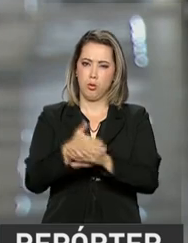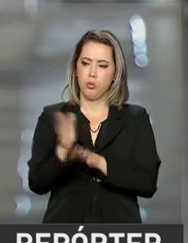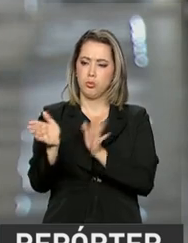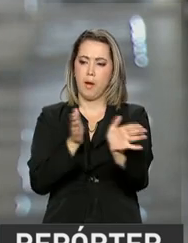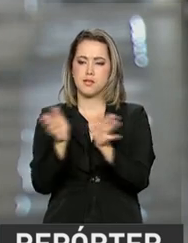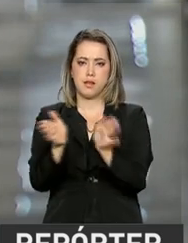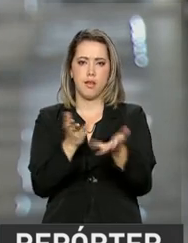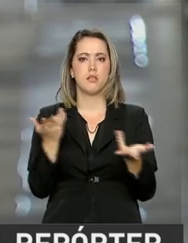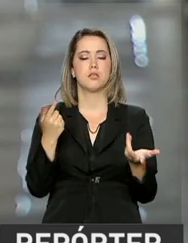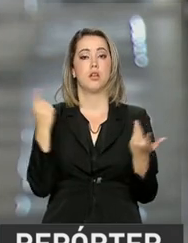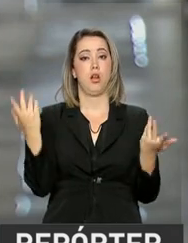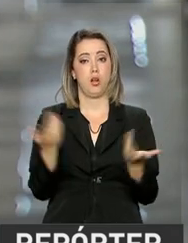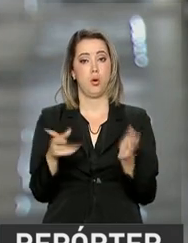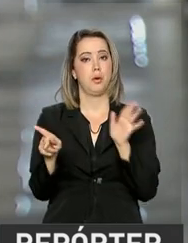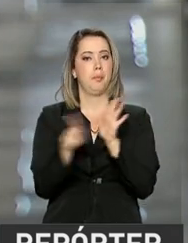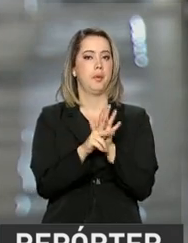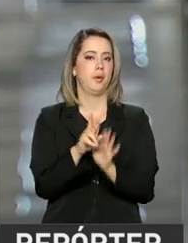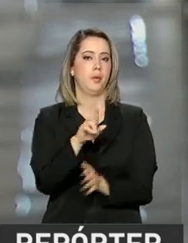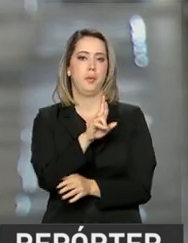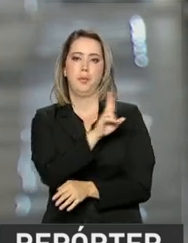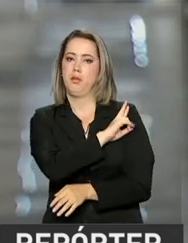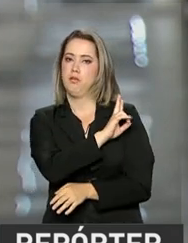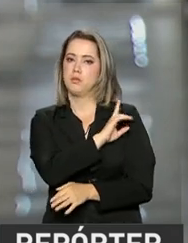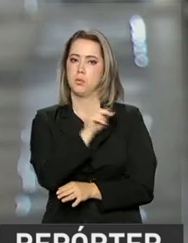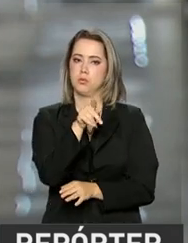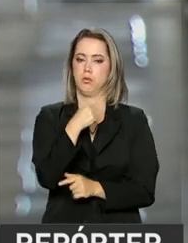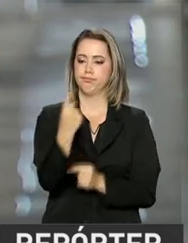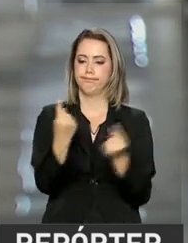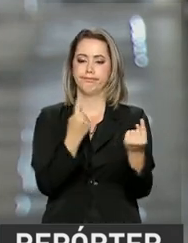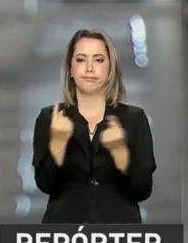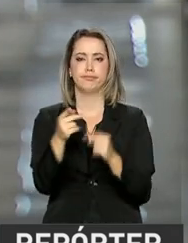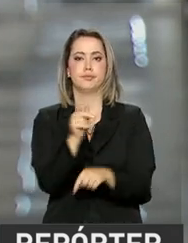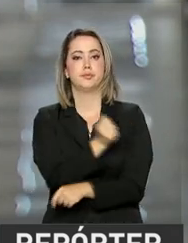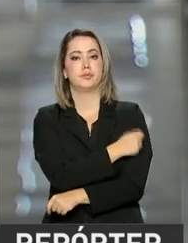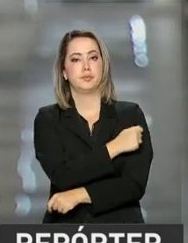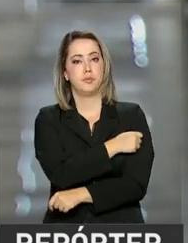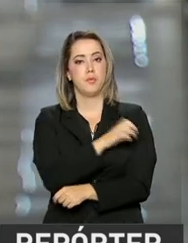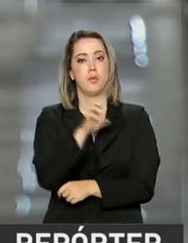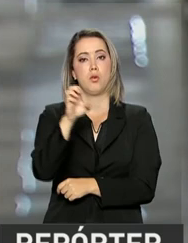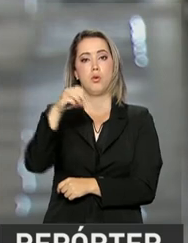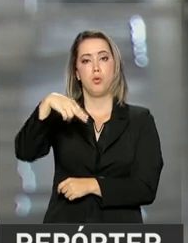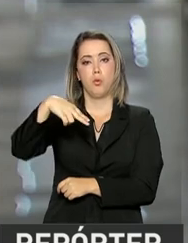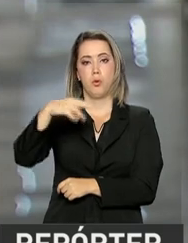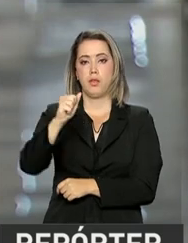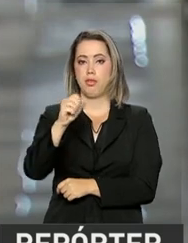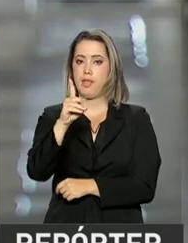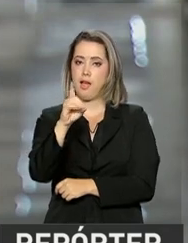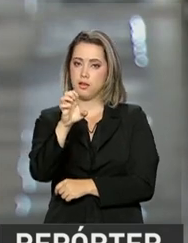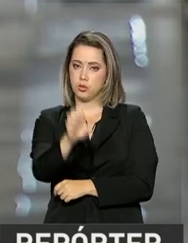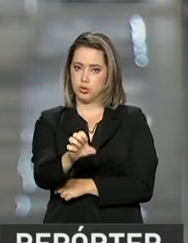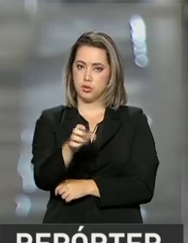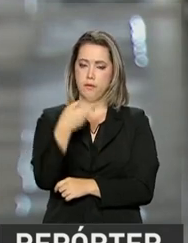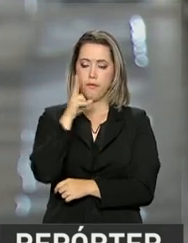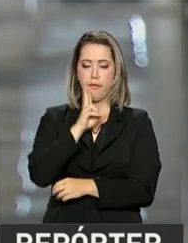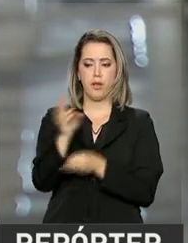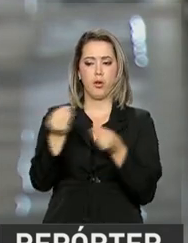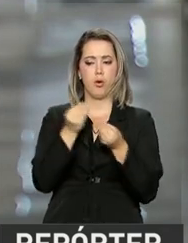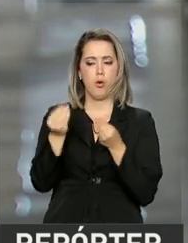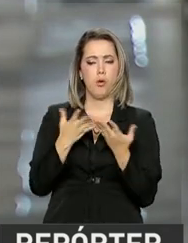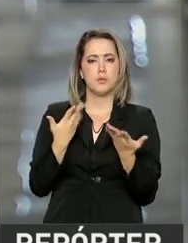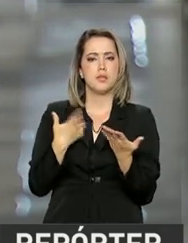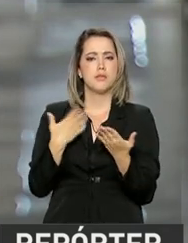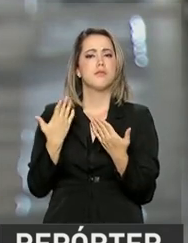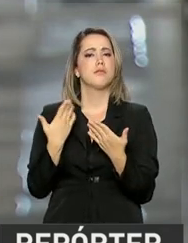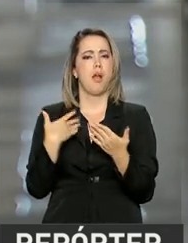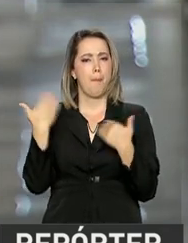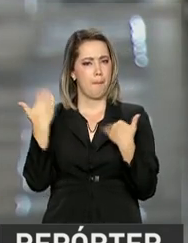responsabilidade do Estudante o enad avalia o desempenho de alunos que estão concluindo cursos